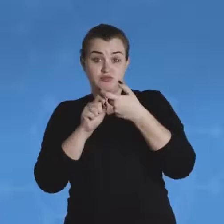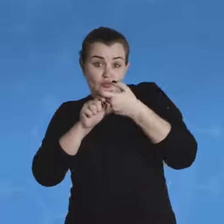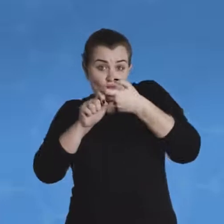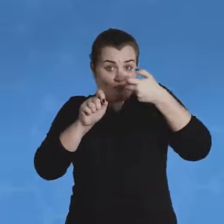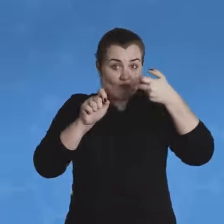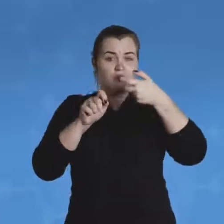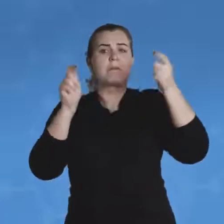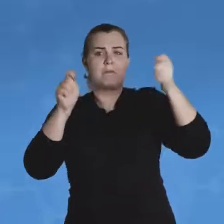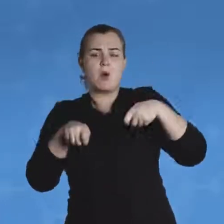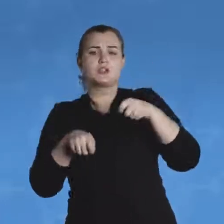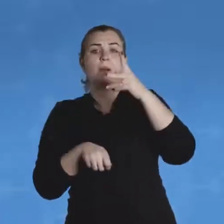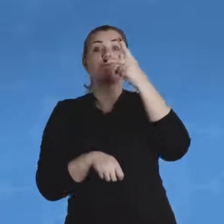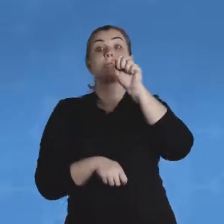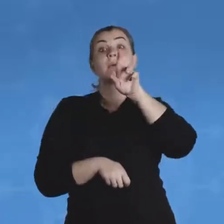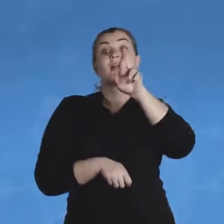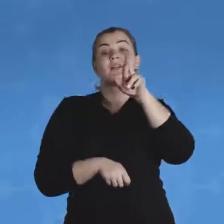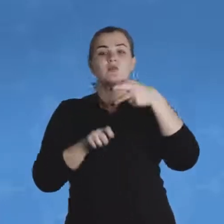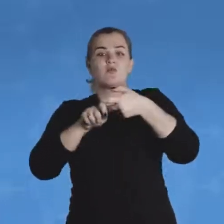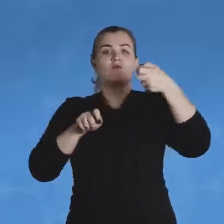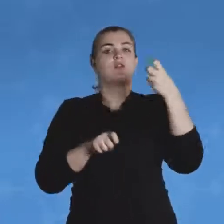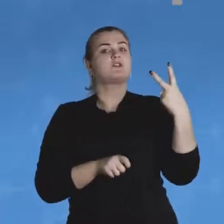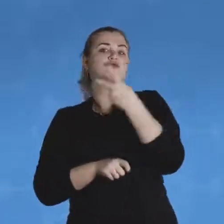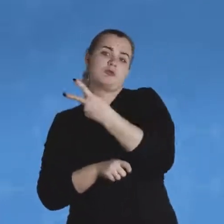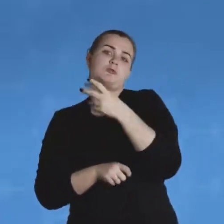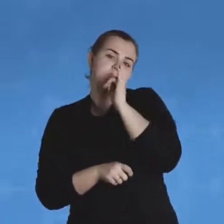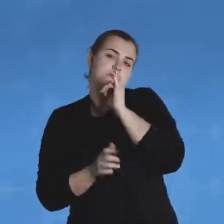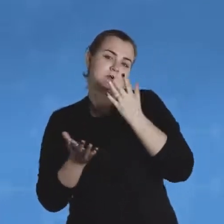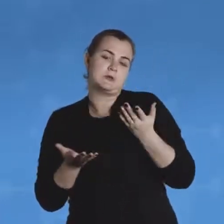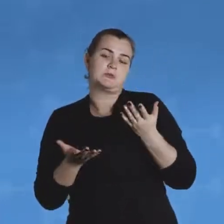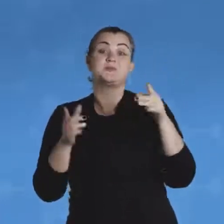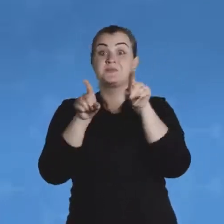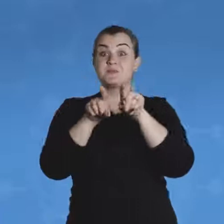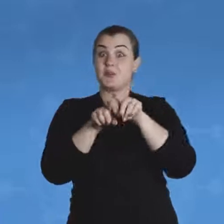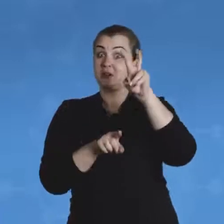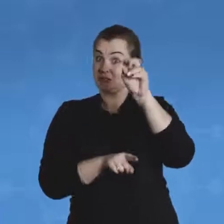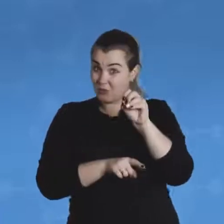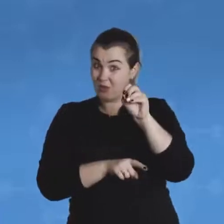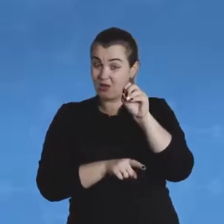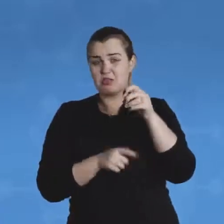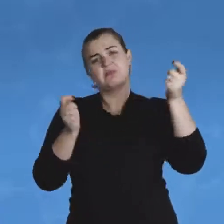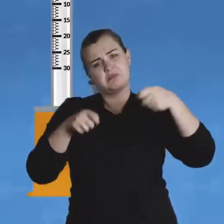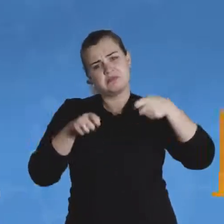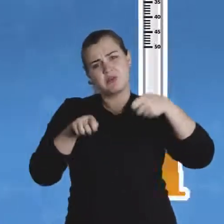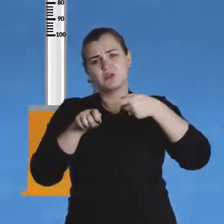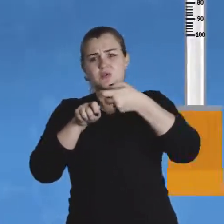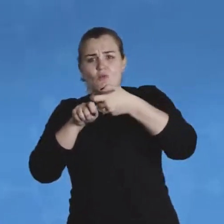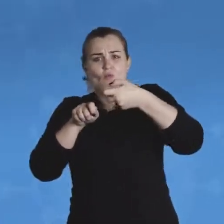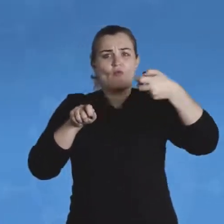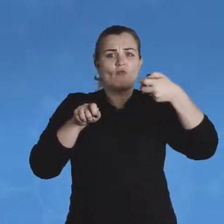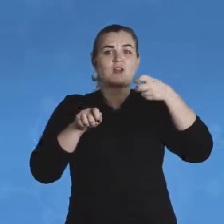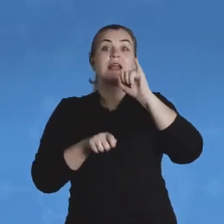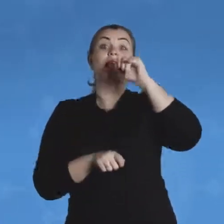doses pares, como 22 unidades. As seringas de 50 unidades são indicadas para